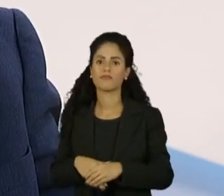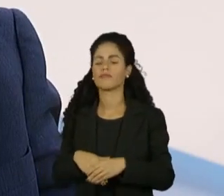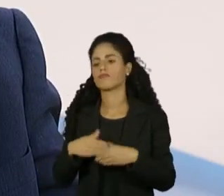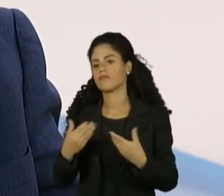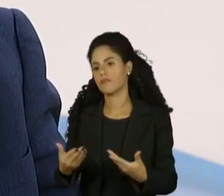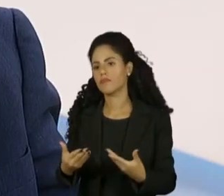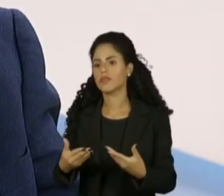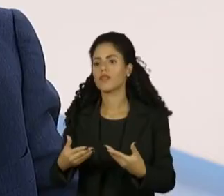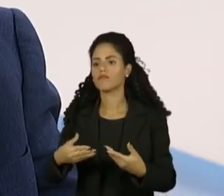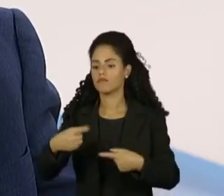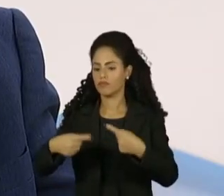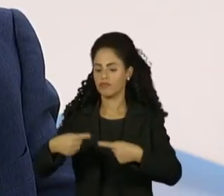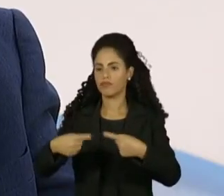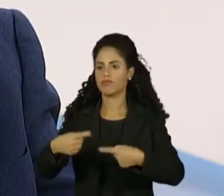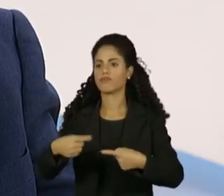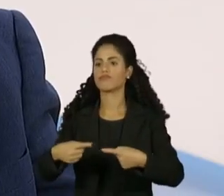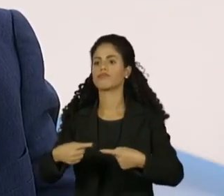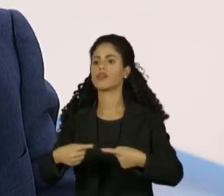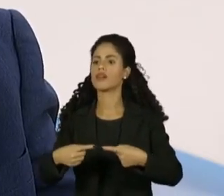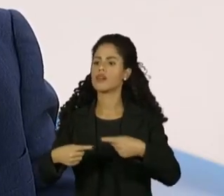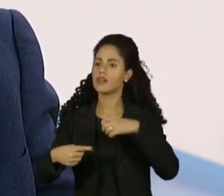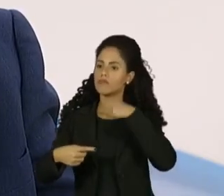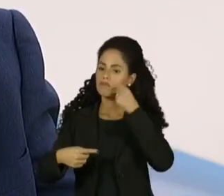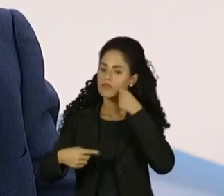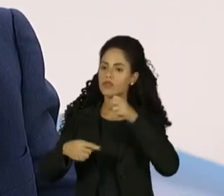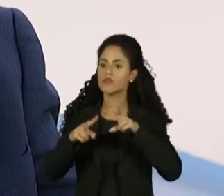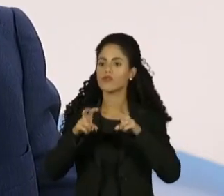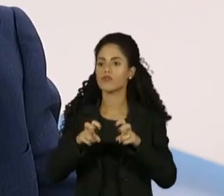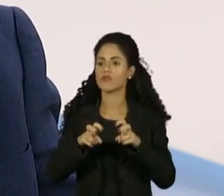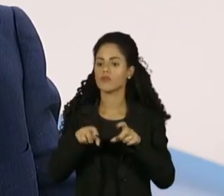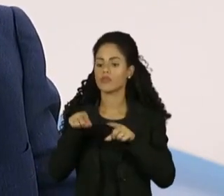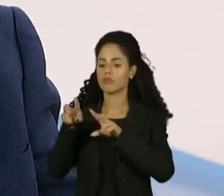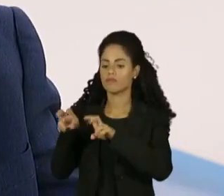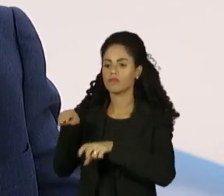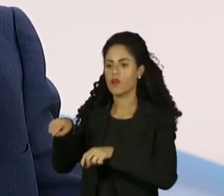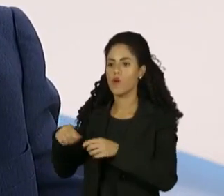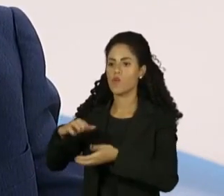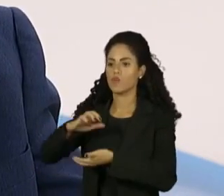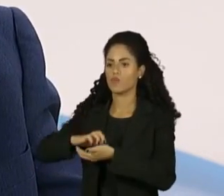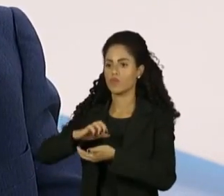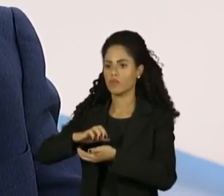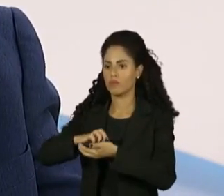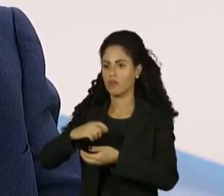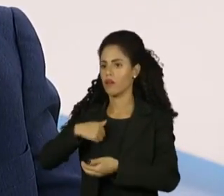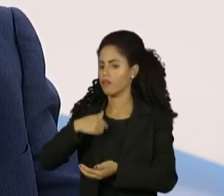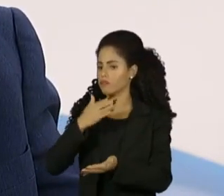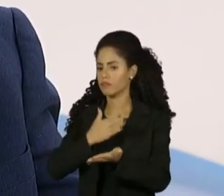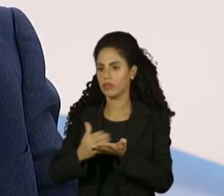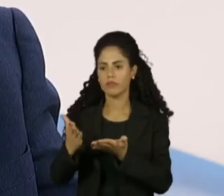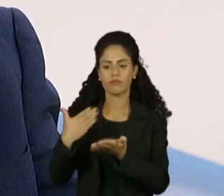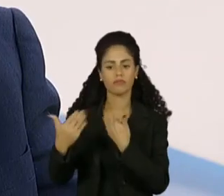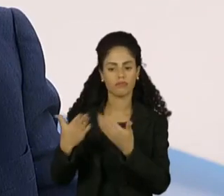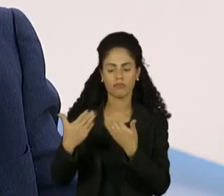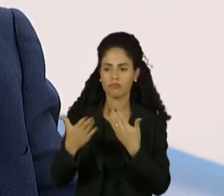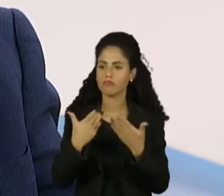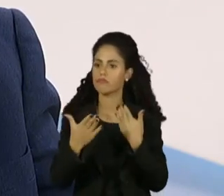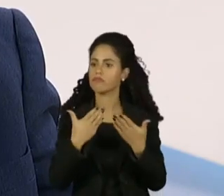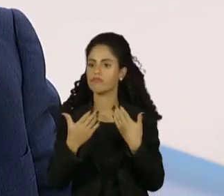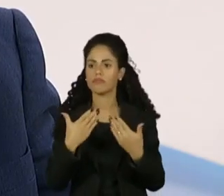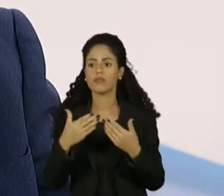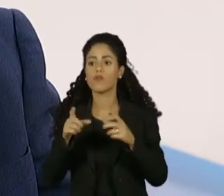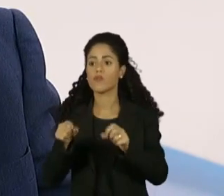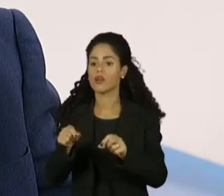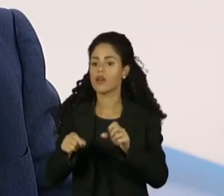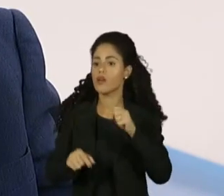Senado é o órgão que faz justamente esse freio e contrapeso em relação ao Supremo. E eu estou dizendo aqui, desde o início da nossa conversa, a importância de que